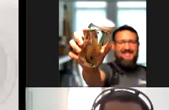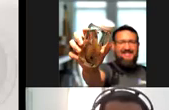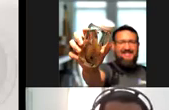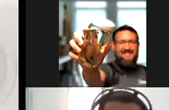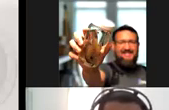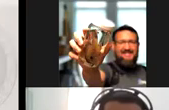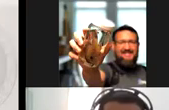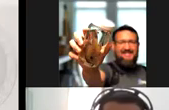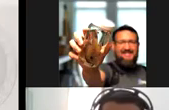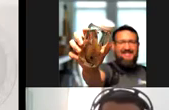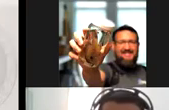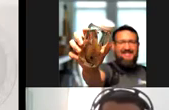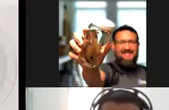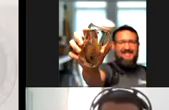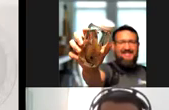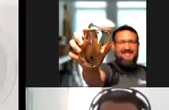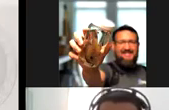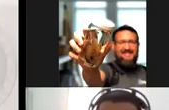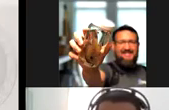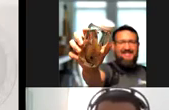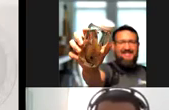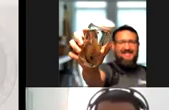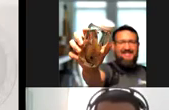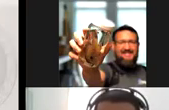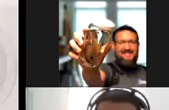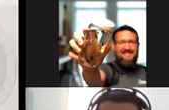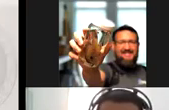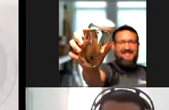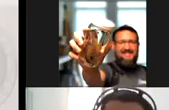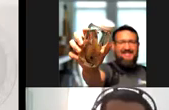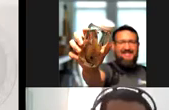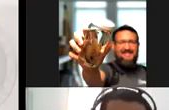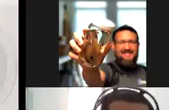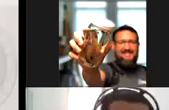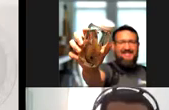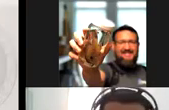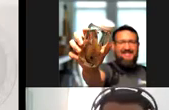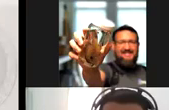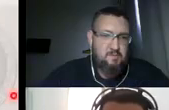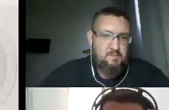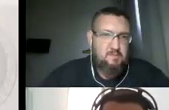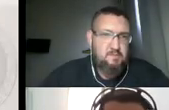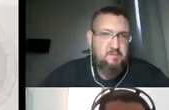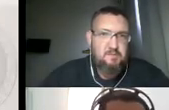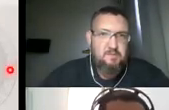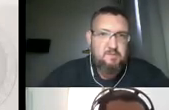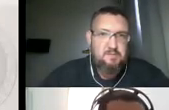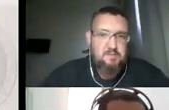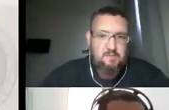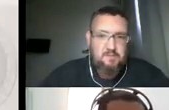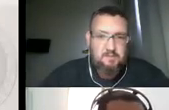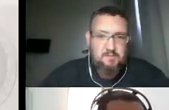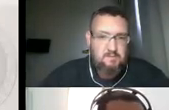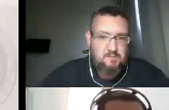né? E eu acho que é isso. Espero que tenha dado para ter uma noção de como que os modelos foram evoluindo